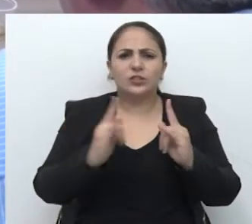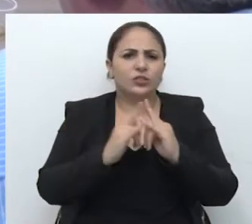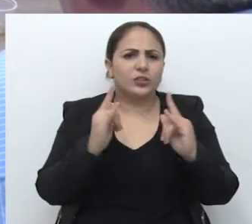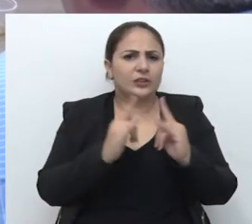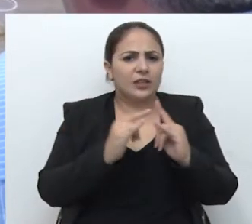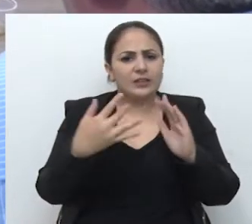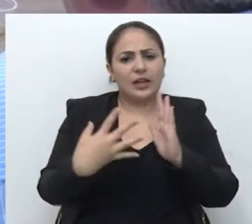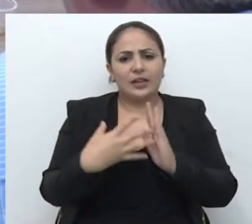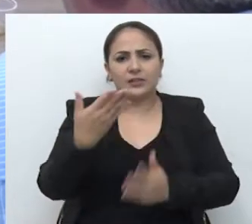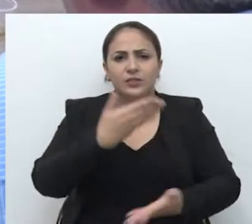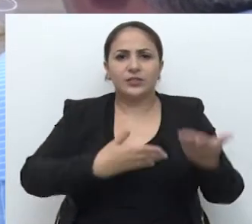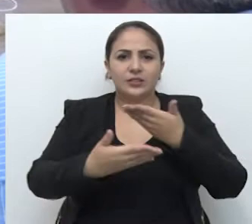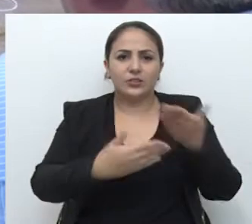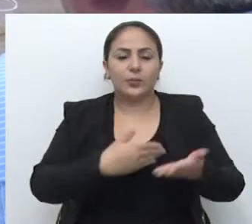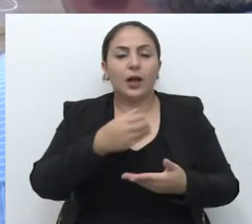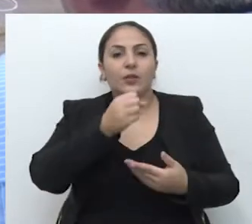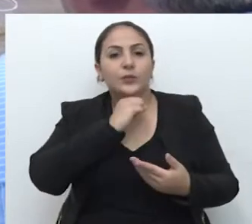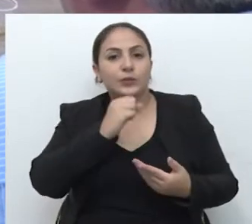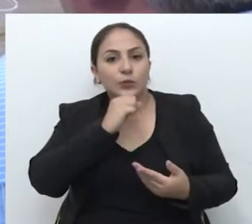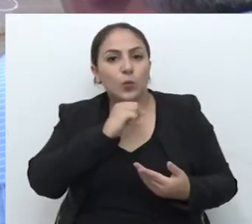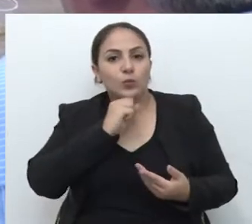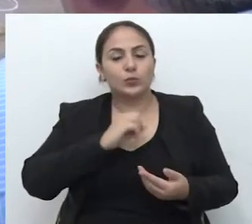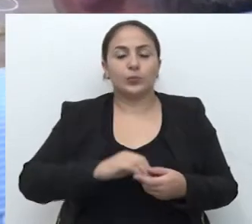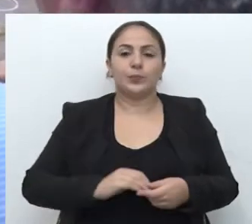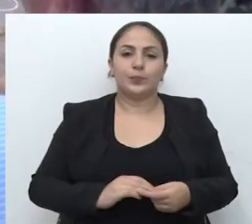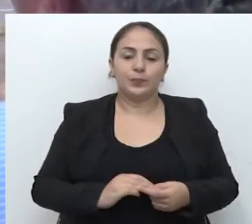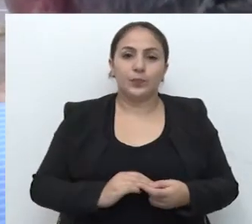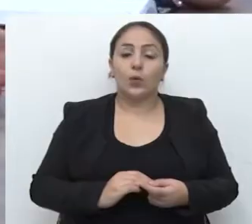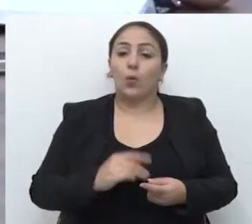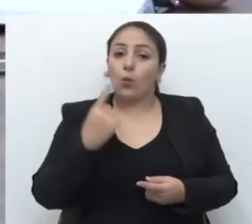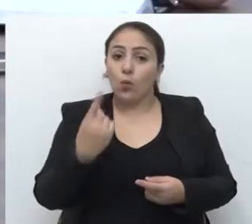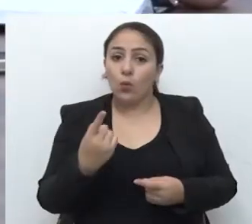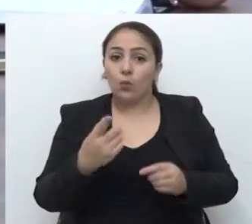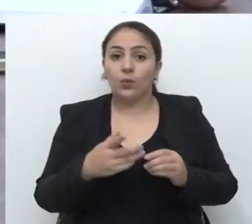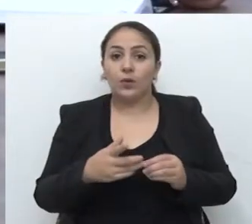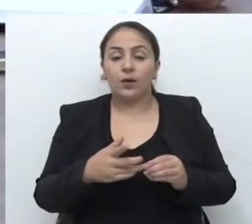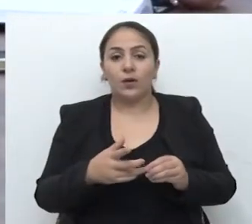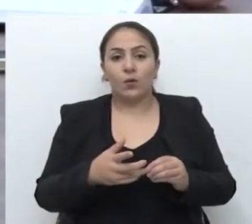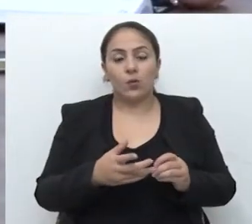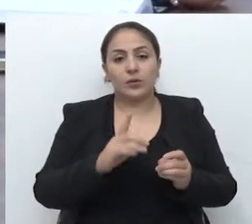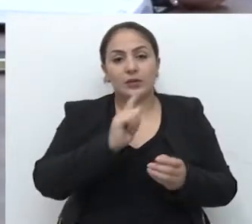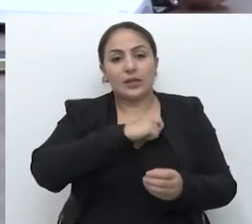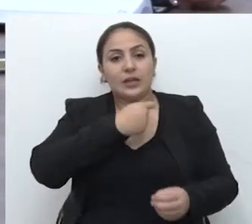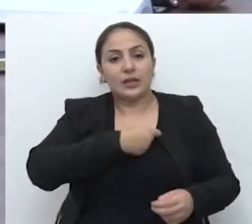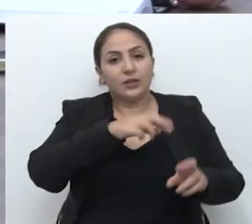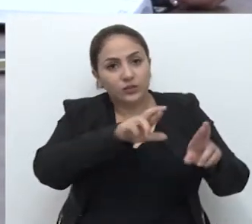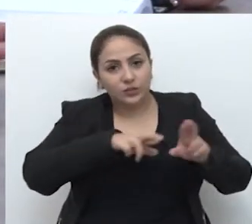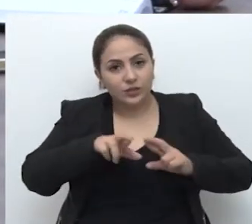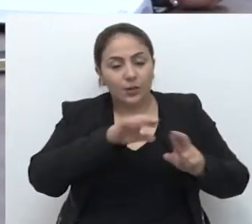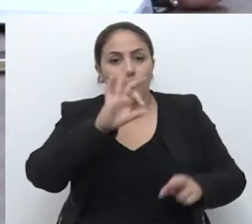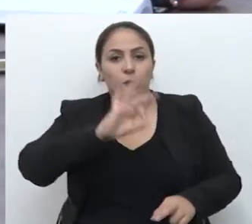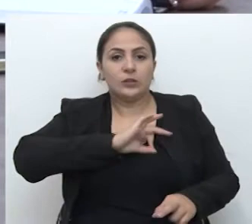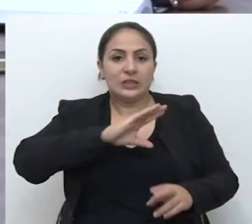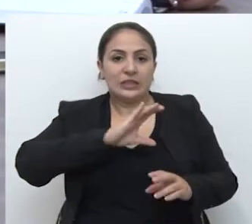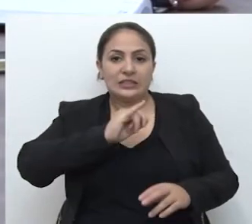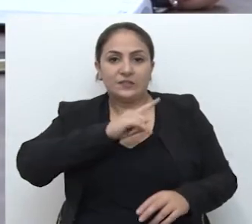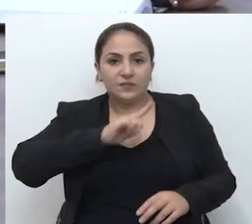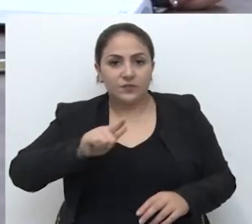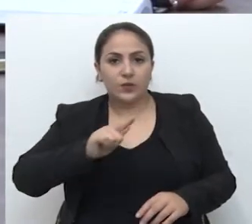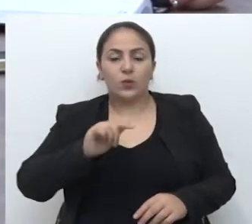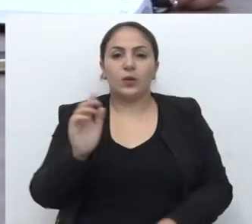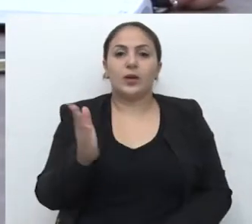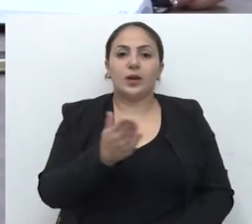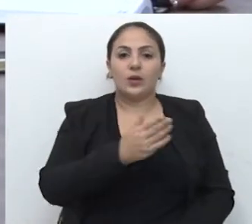diversos órgãos da rede de atendimento aos idosos. Um deles foi o delegado regional da Polícia